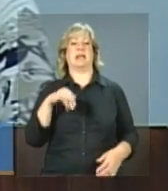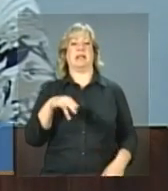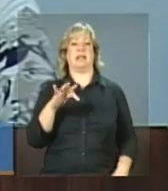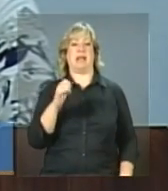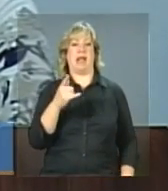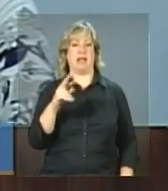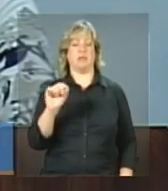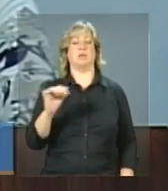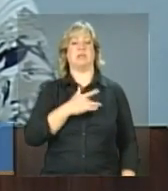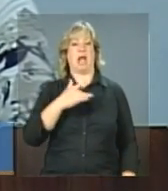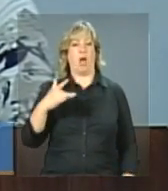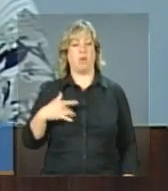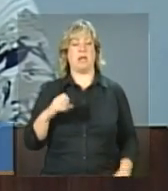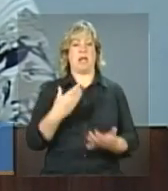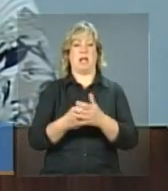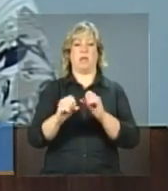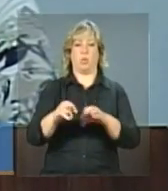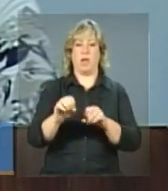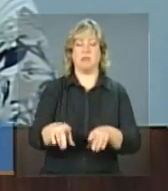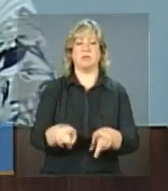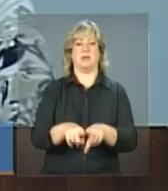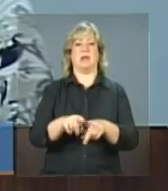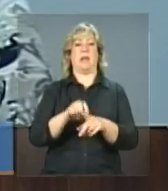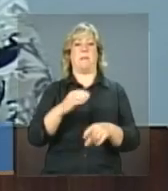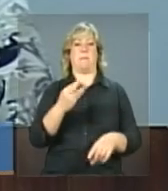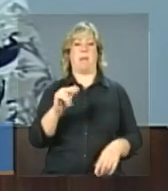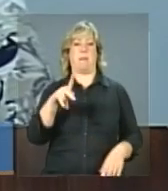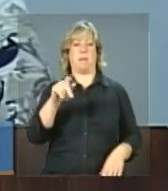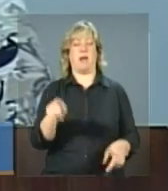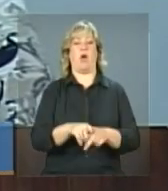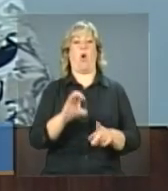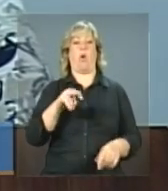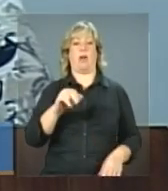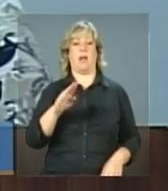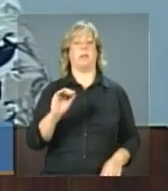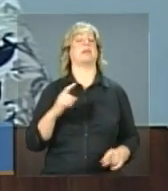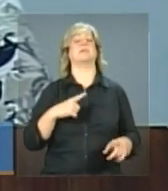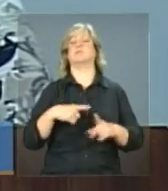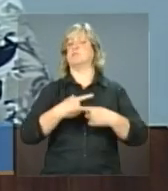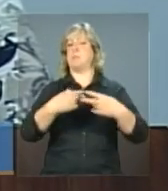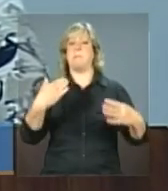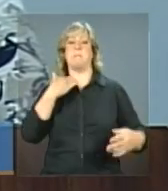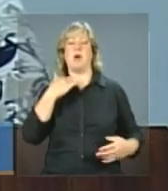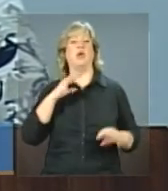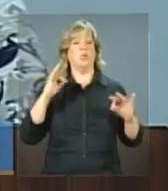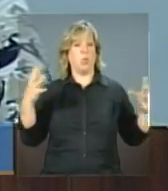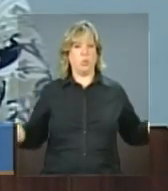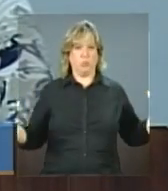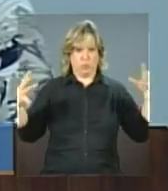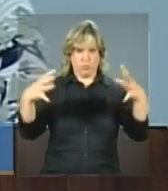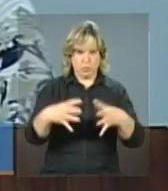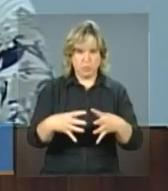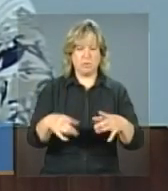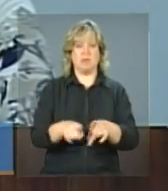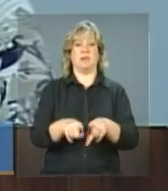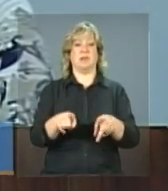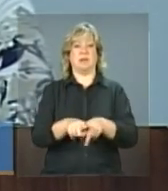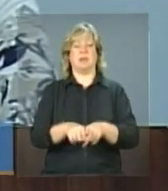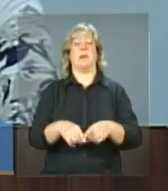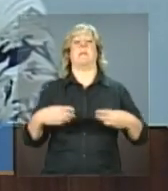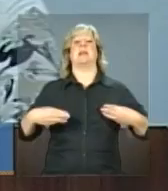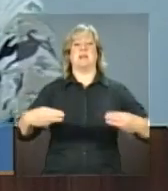Educação, Embrapa, Conab, bancos. Então, um conjunto de órgãos participando dessa nossa ação, Ministério do Desenvolvimento